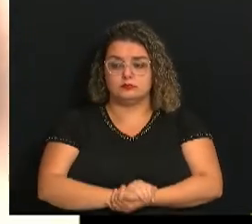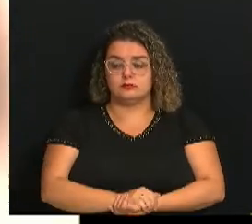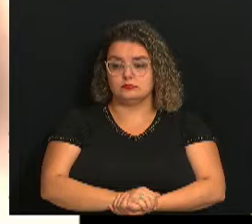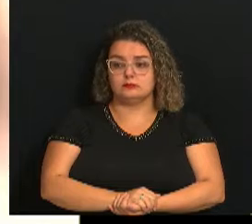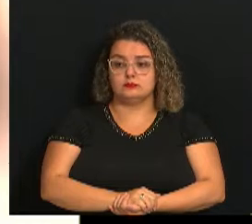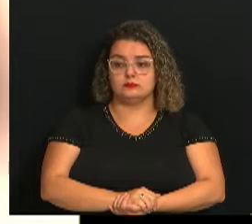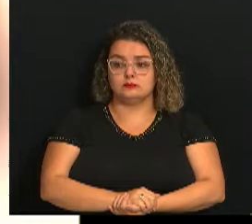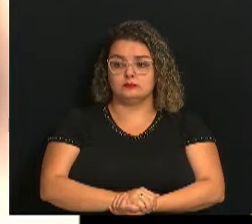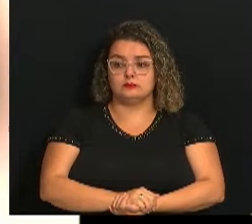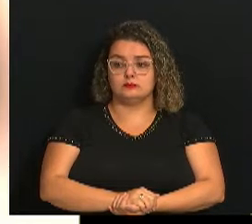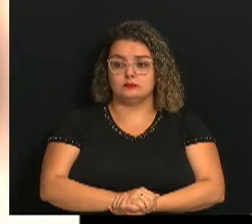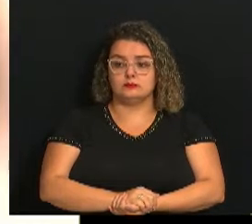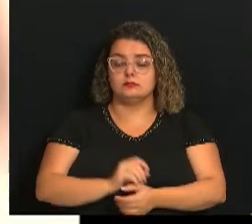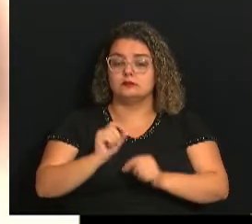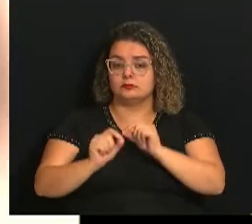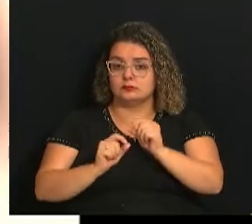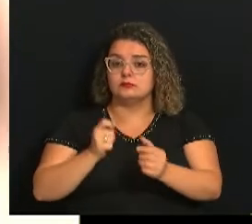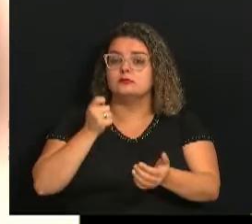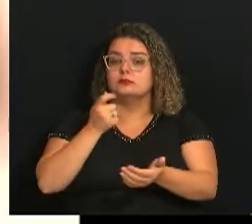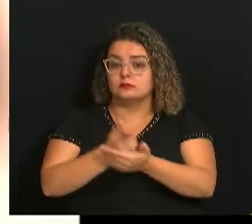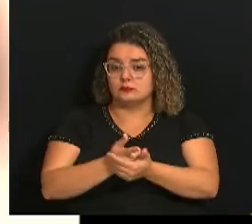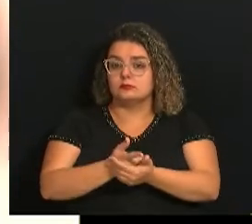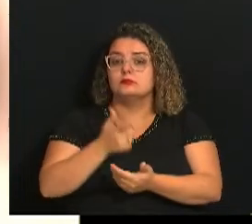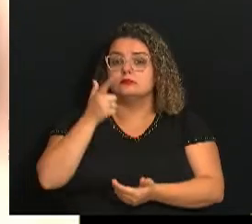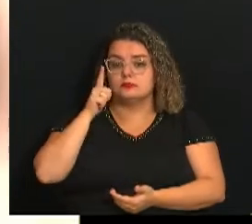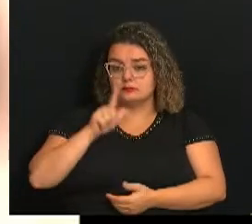bancado a estrutura, muitas vezes, para funcionar